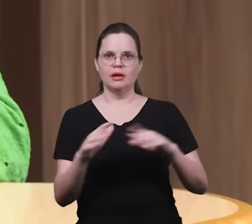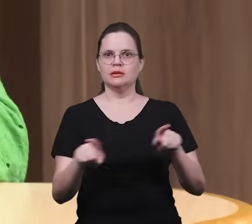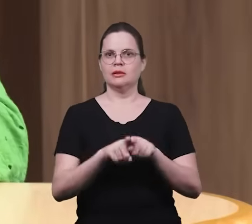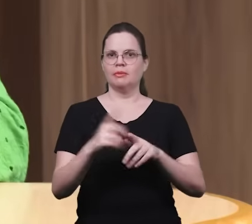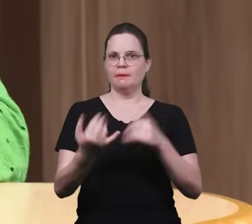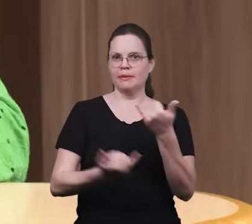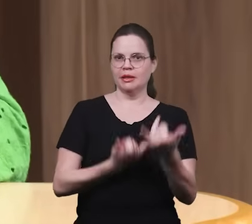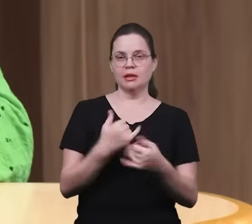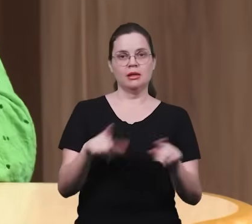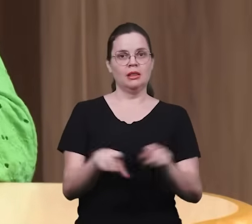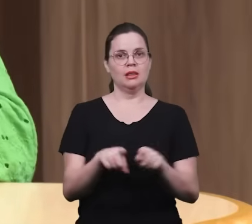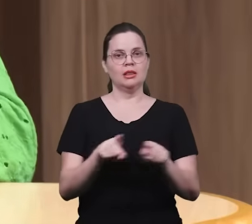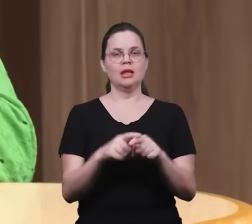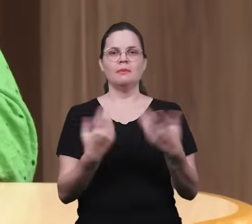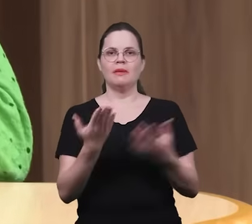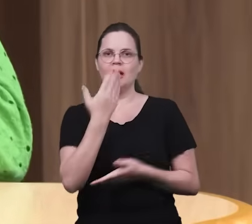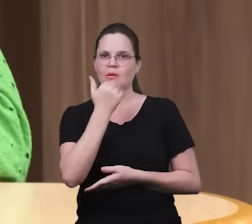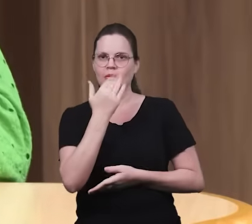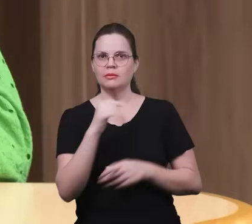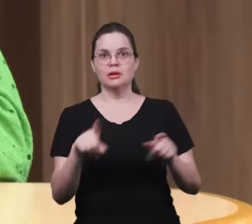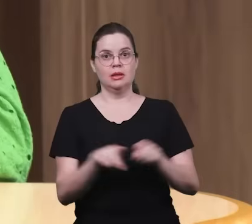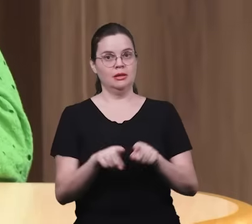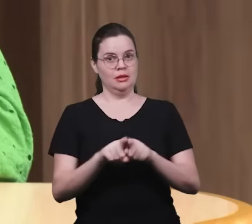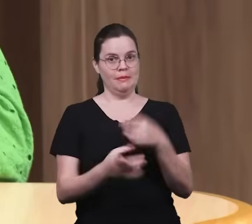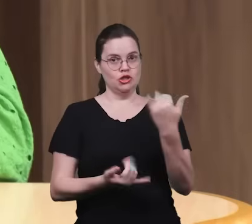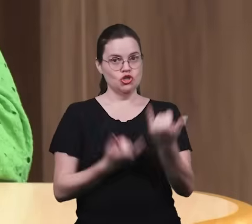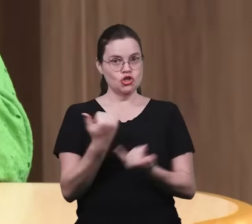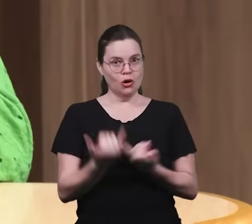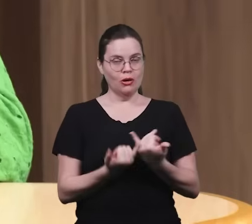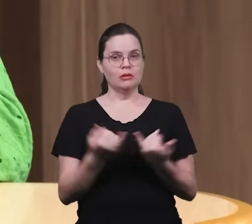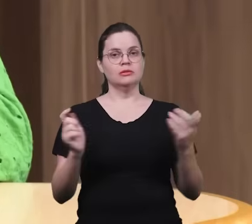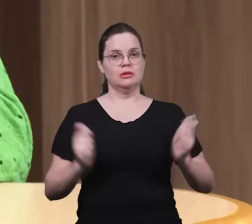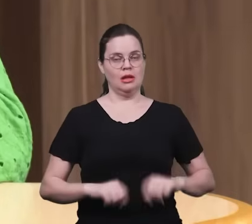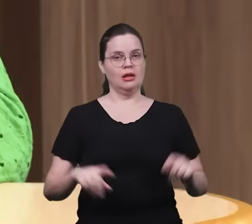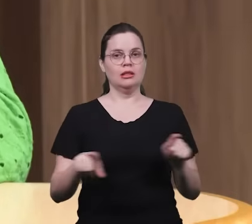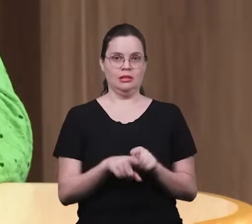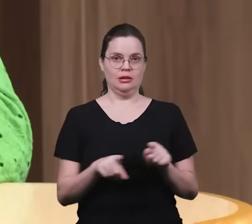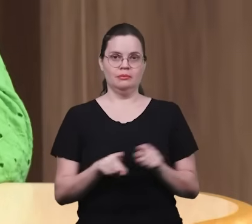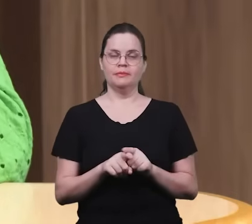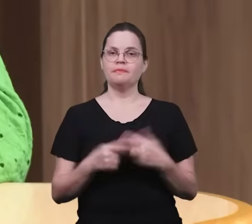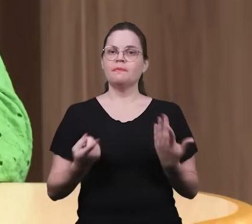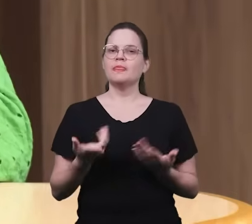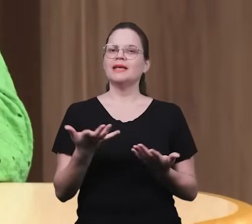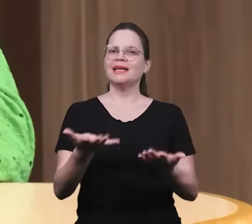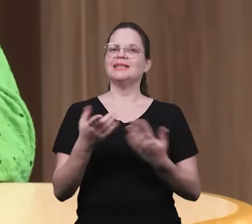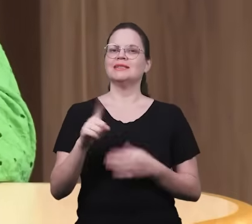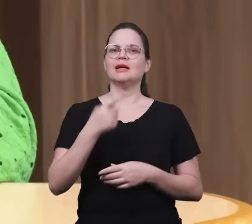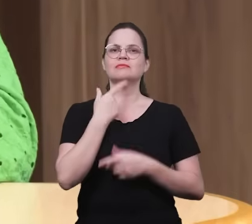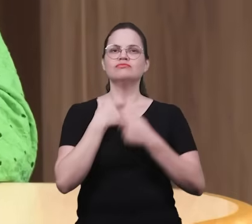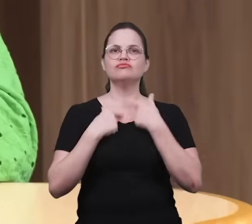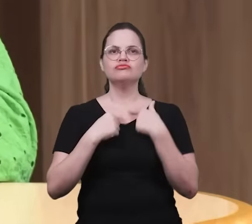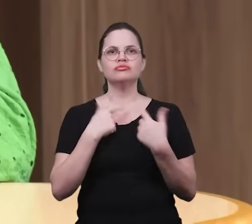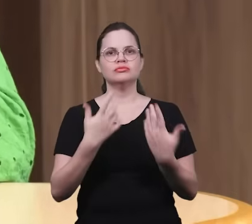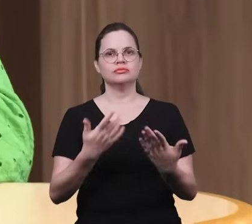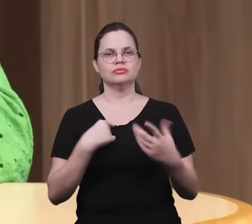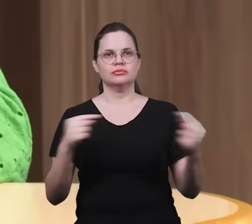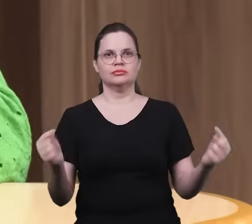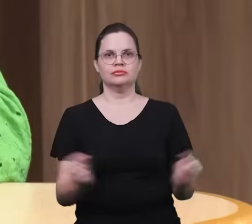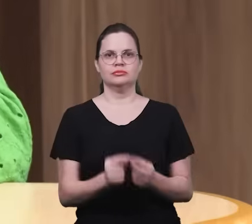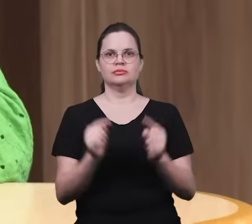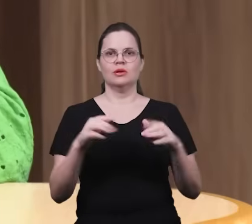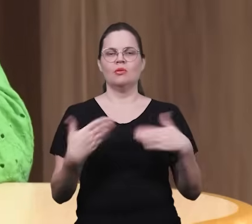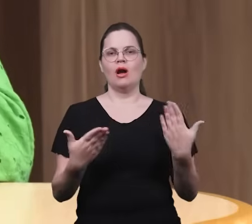não é? Nós temos os jogos e aparelhos eletrônicos e eles produzem um desejo, eles fazem conexão com um tipo